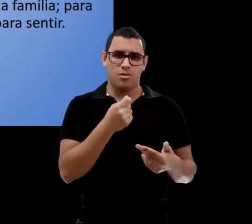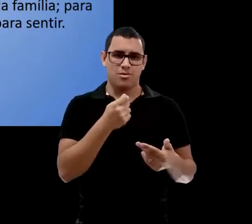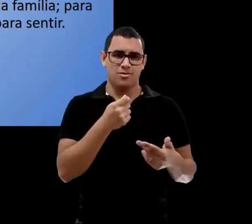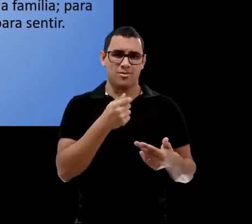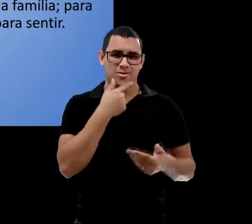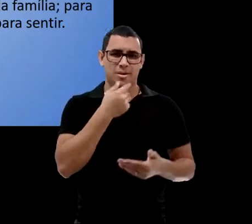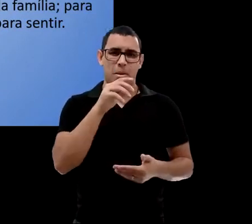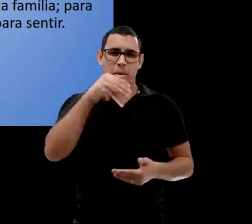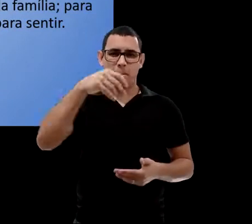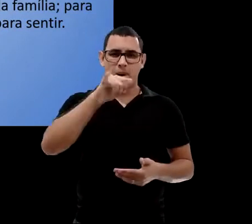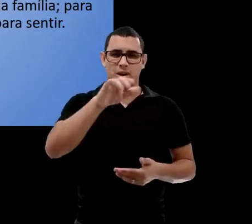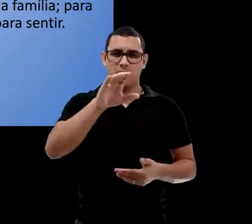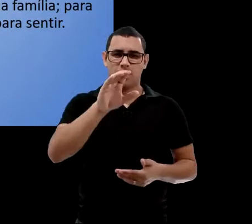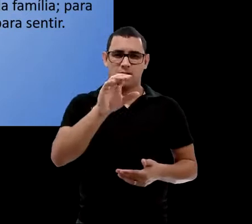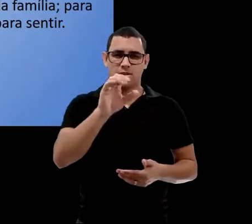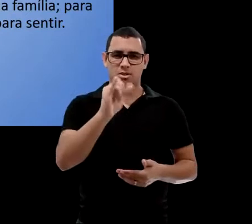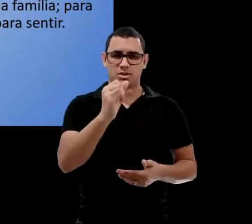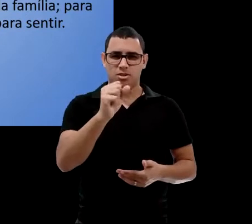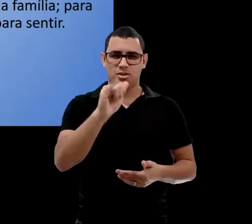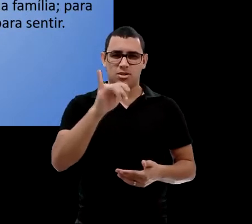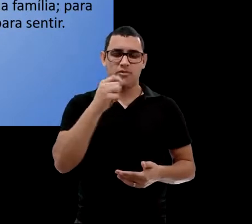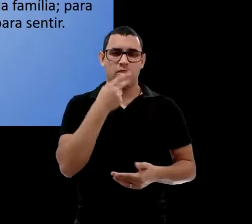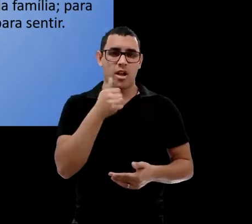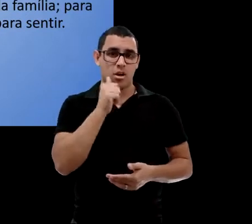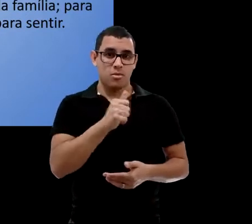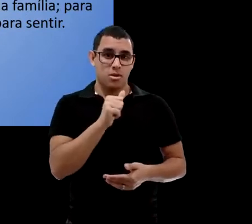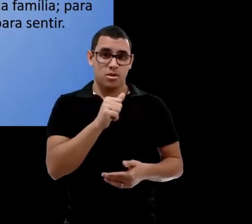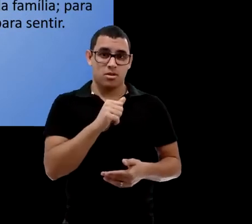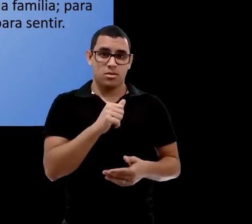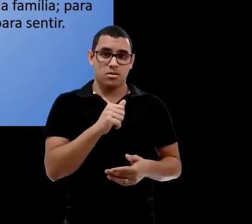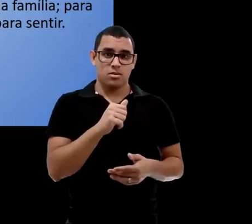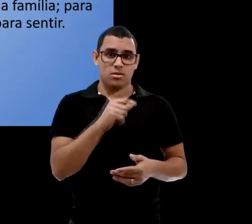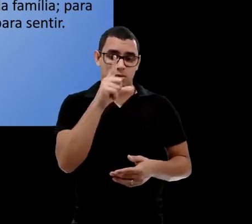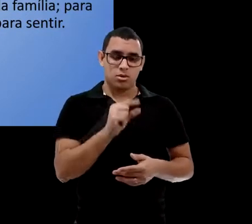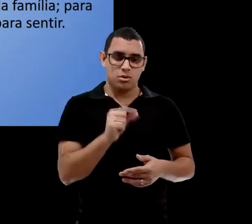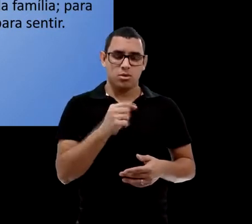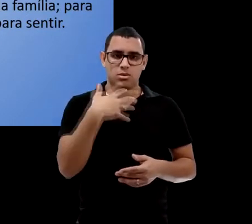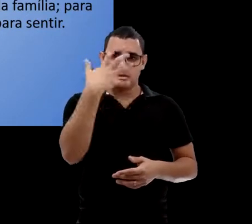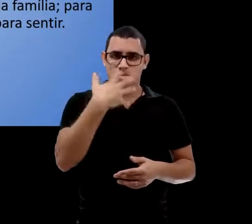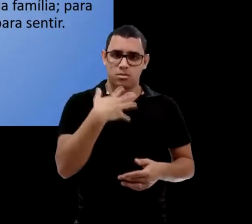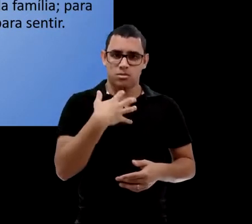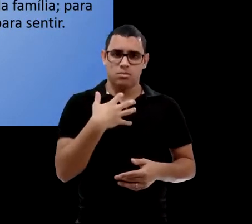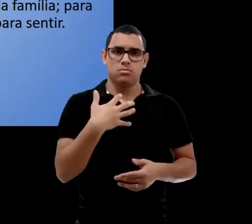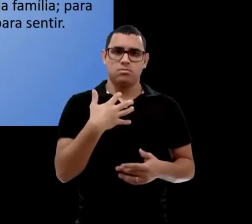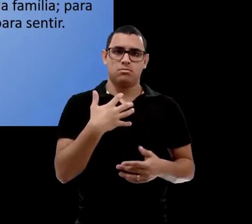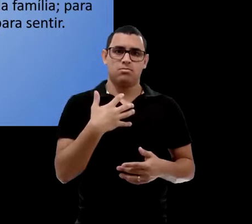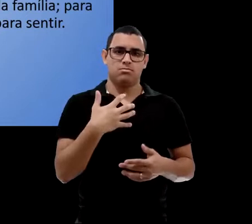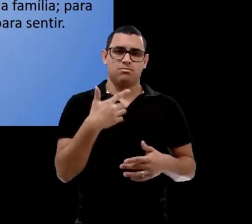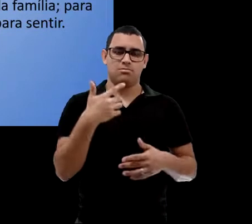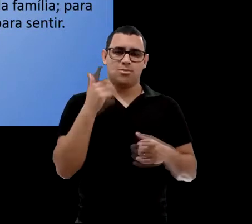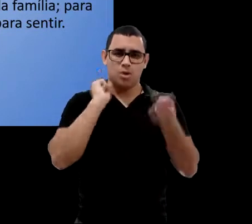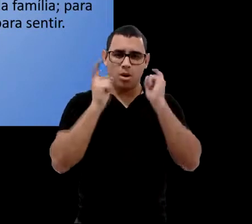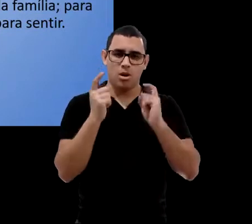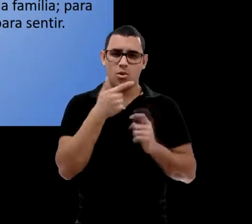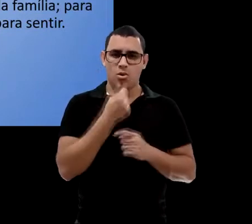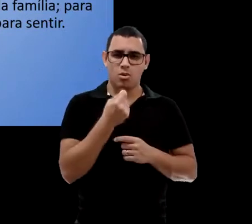como machistas. Né? As mulheres, eles achavam que as mulheres diminuíam a seriedade do debate. Para Rousseau, que é um